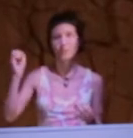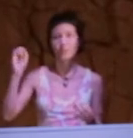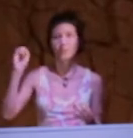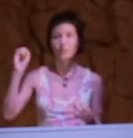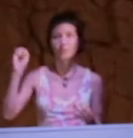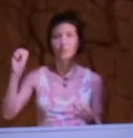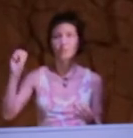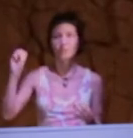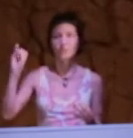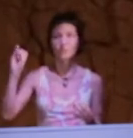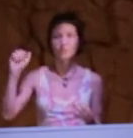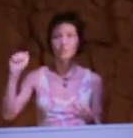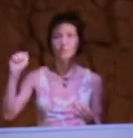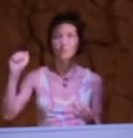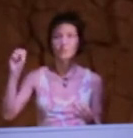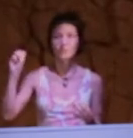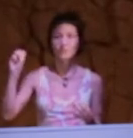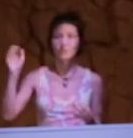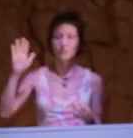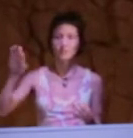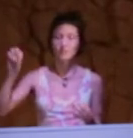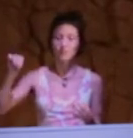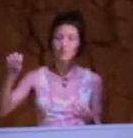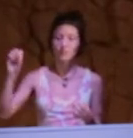Caba, por conta disso tudo, né? E